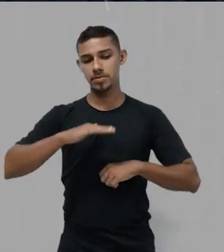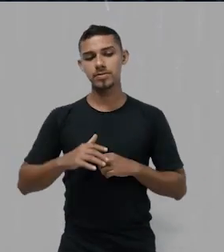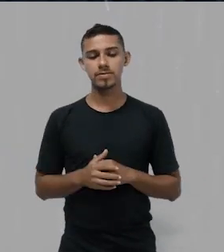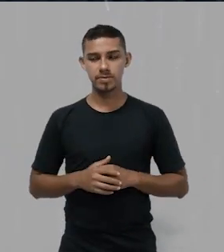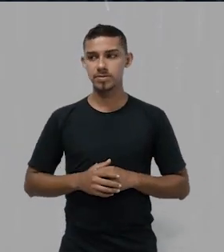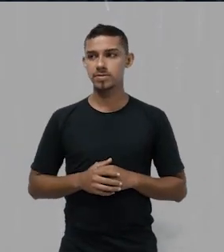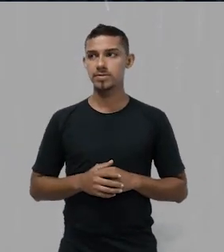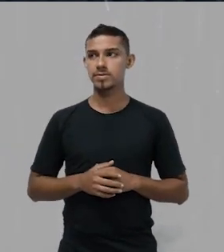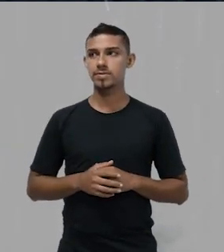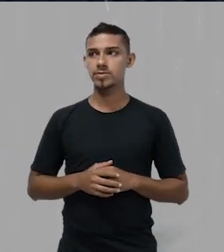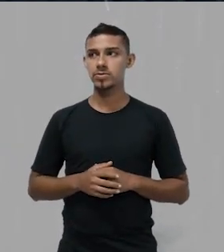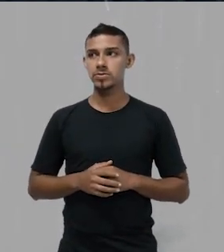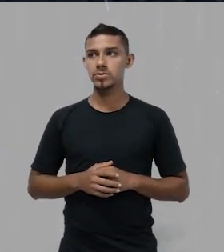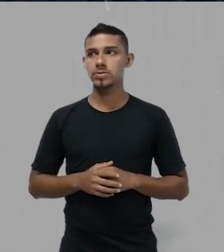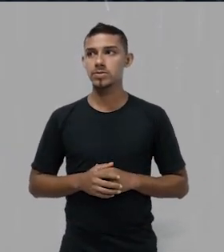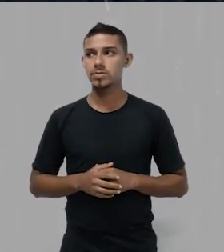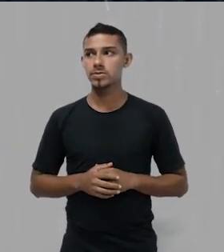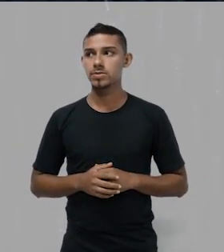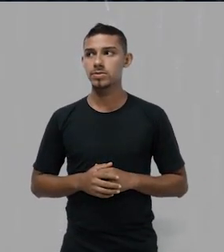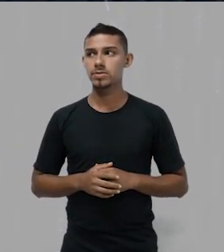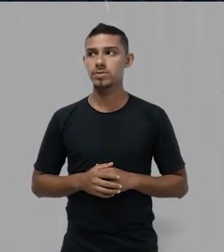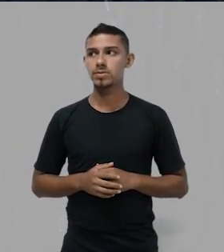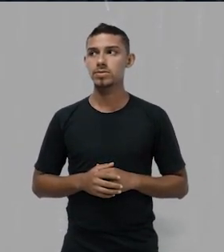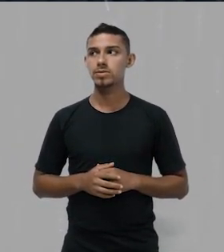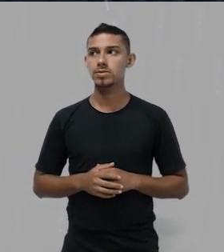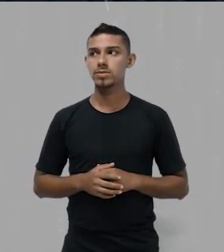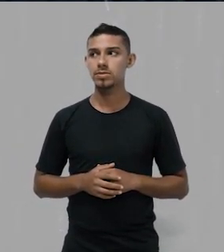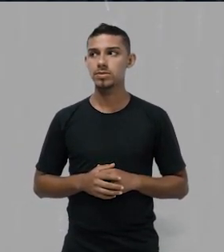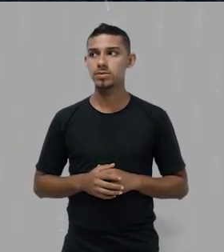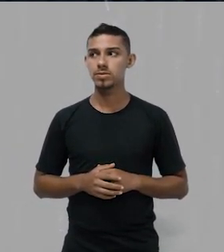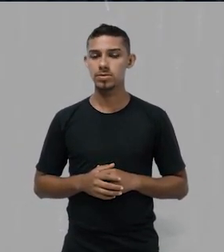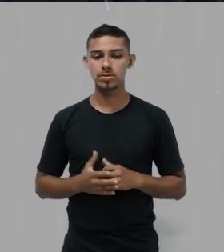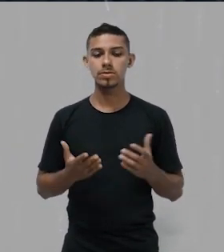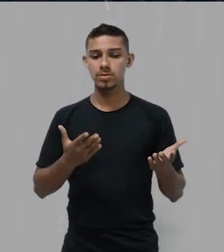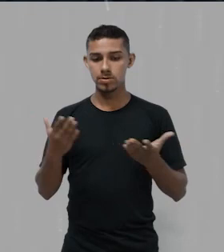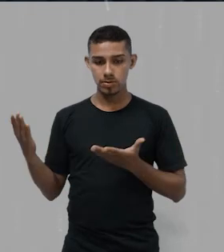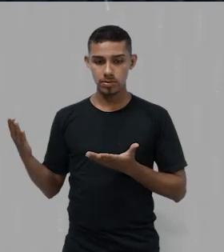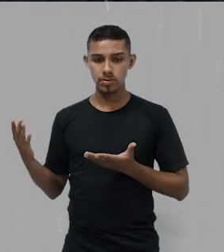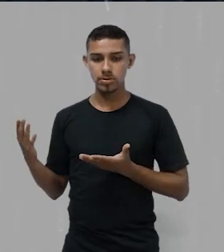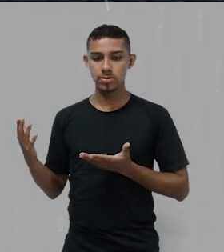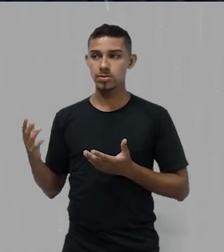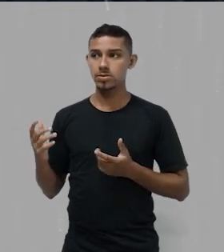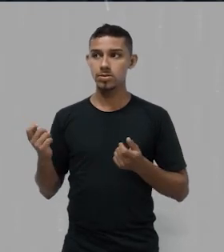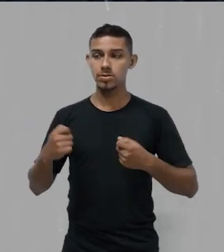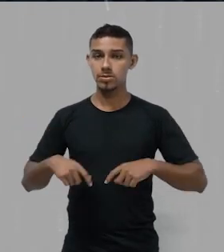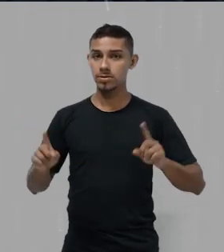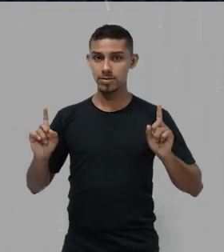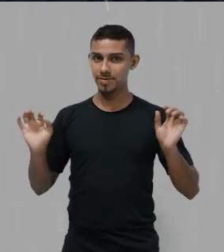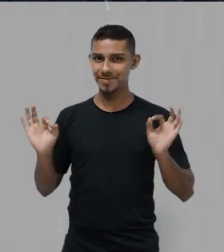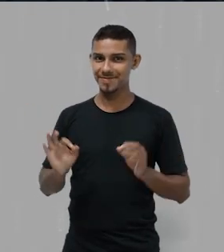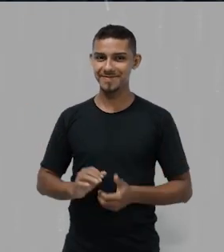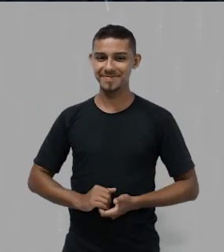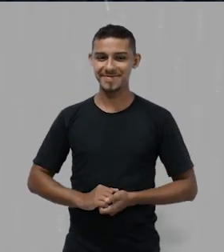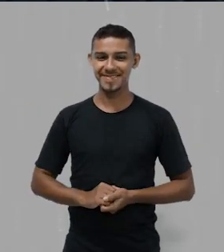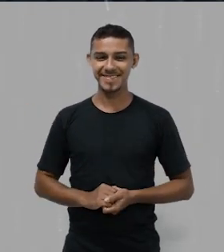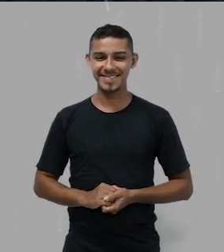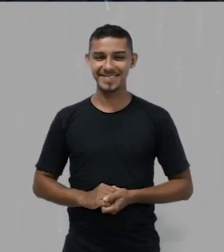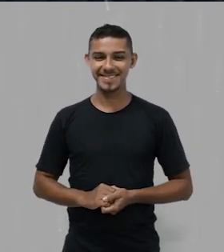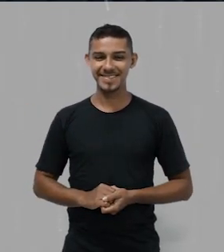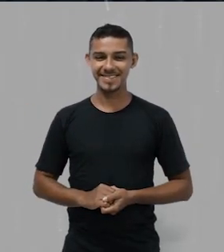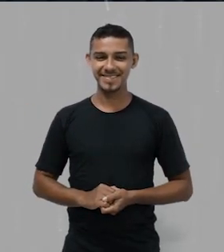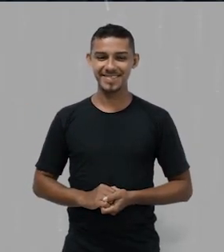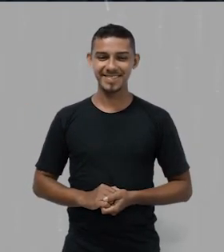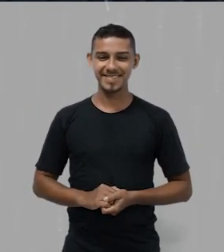né? Gente, eu coloquei em algum lugar. Ah, tá aqui. Pablo, Diego, não precisa falar isso, fazer a tradução disso não. Pablo,